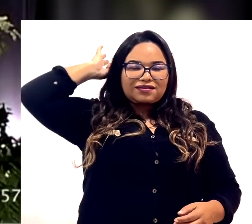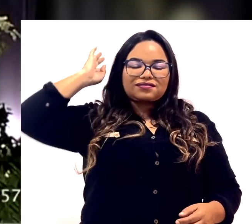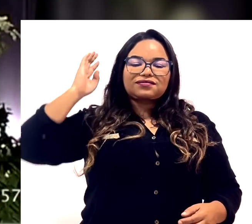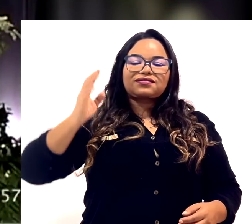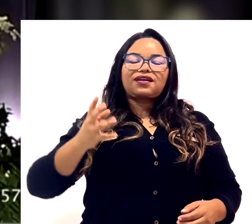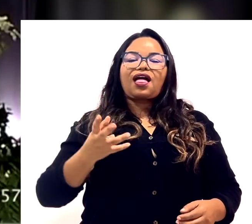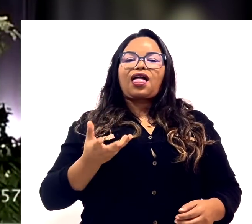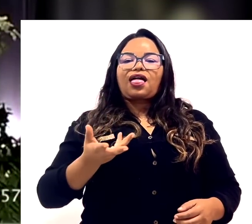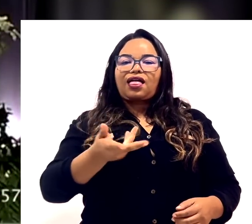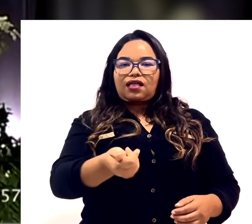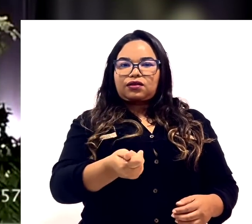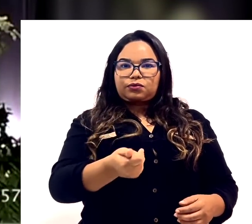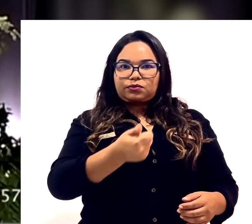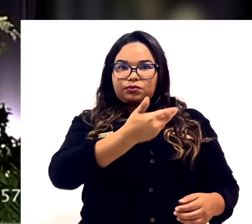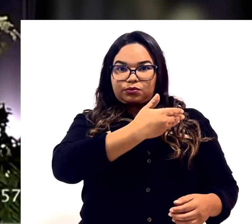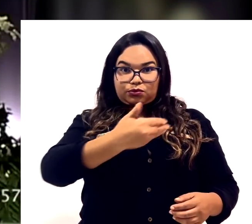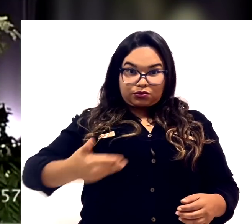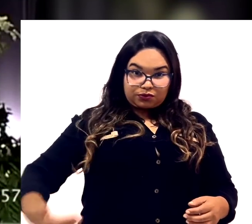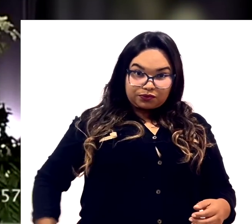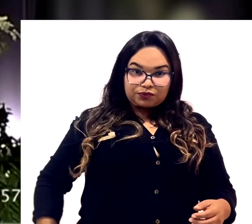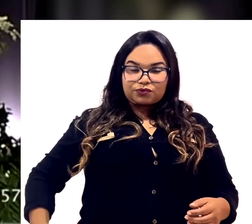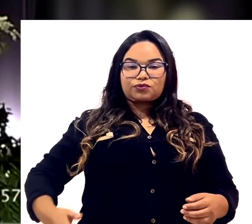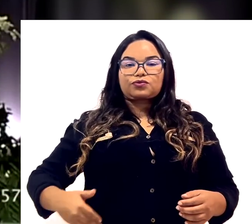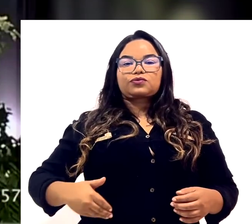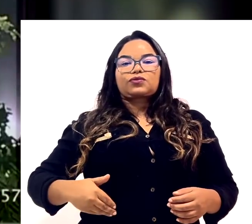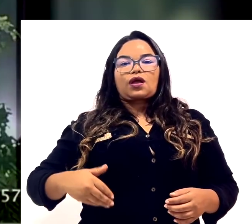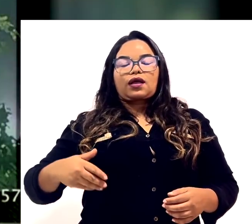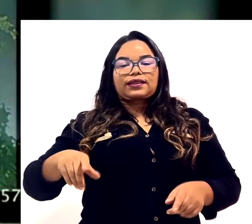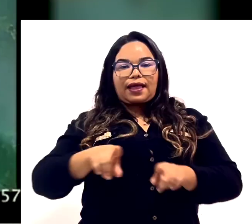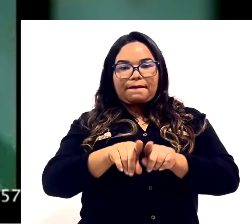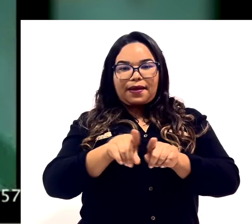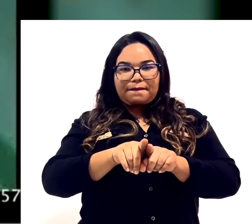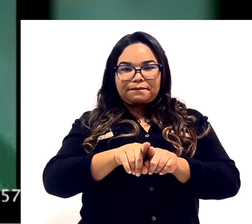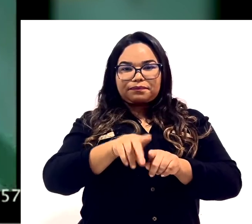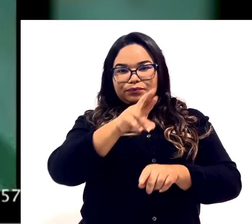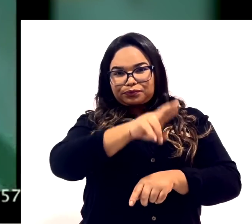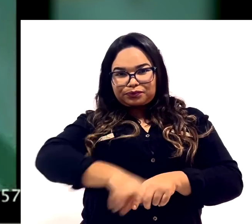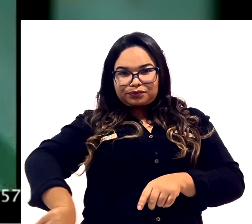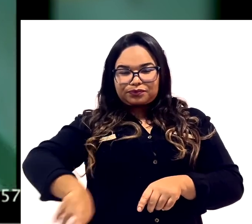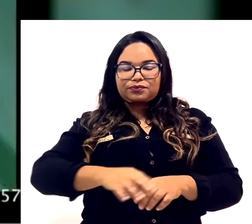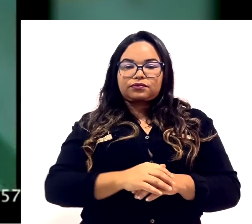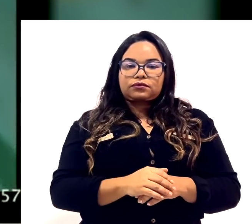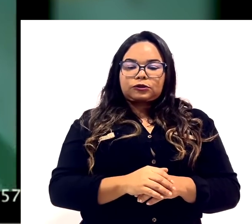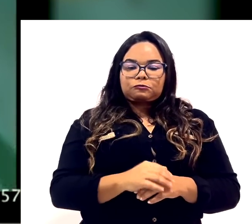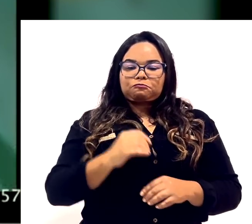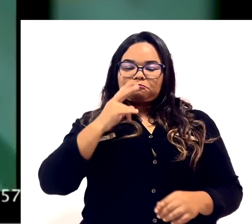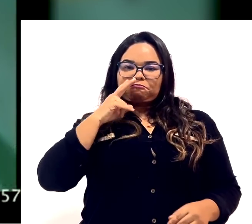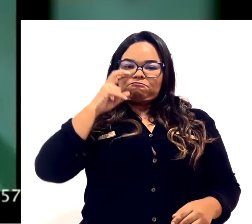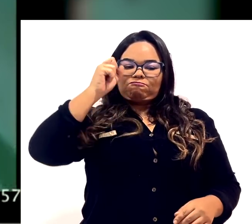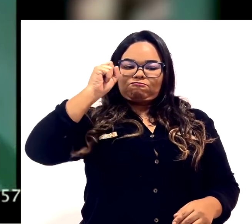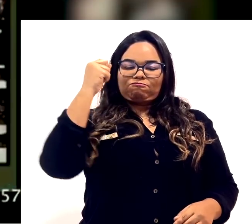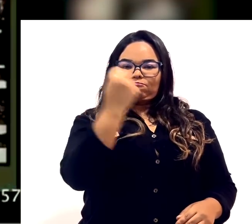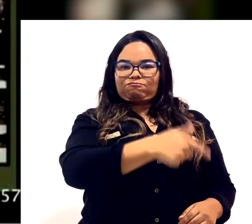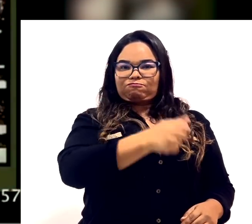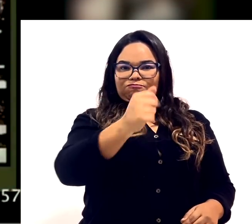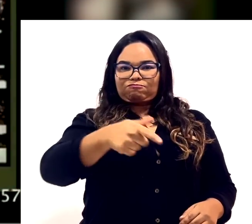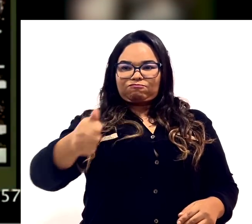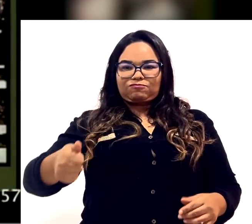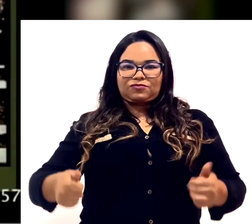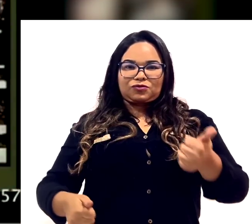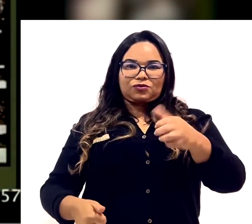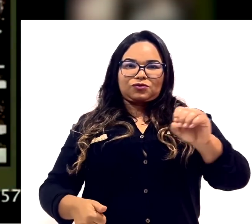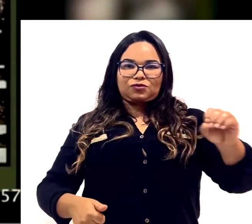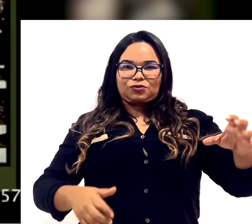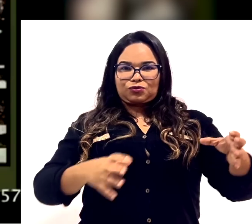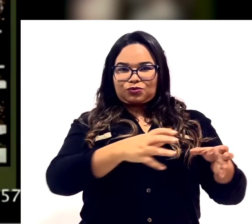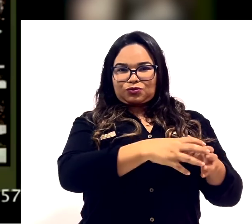influência política. Mais robusto do que os seus companheiros. Daniel 7:20. Ele seria mais poderoso do que